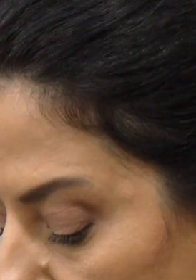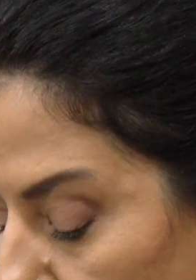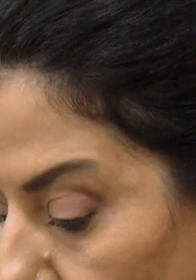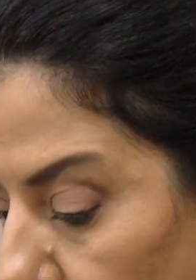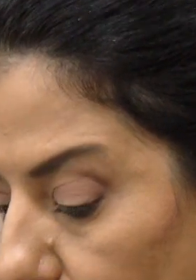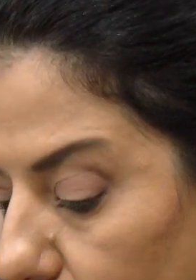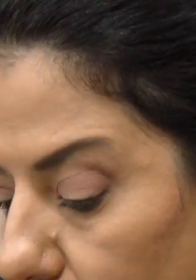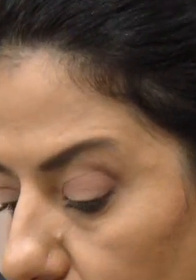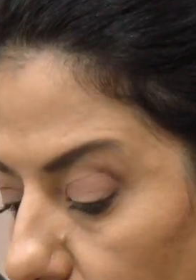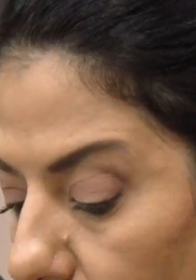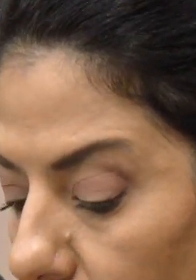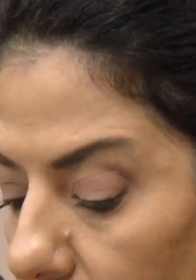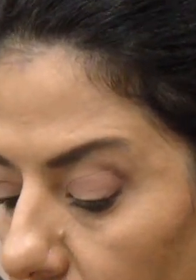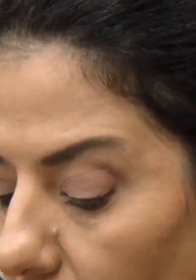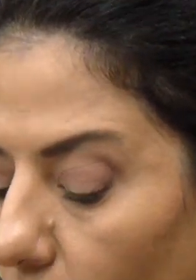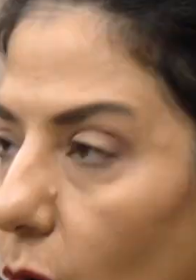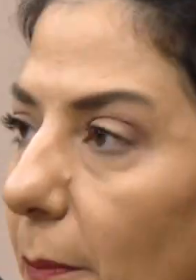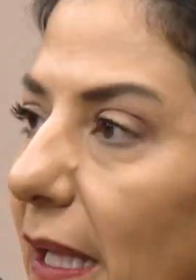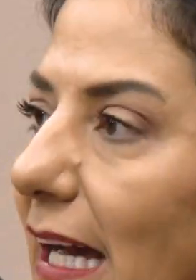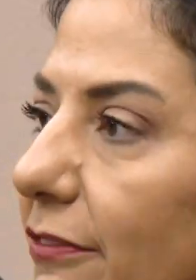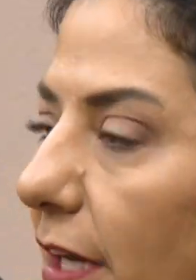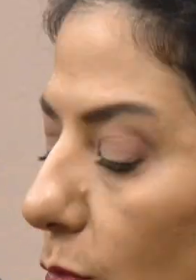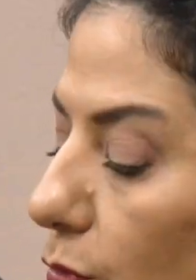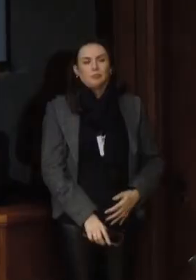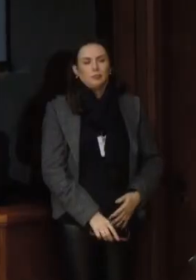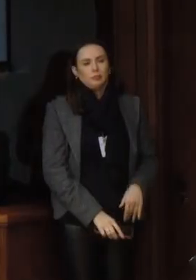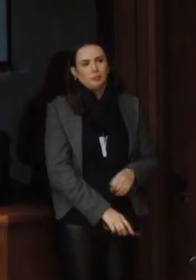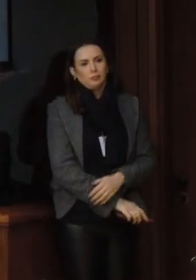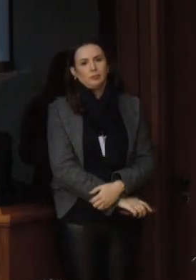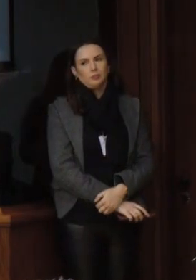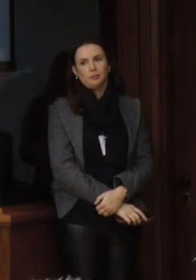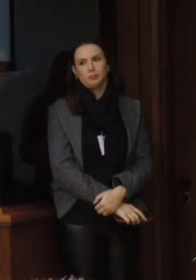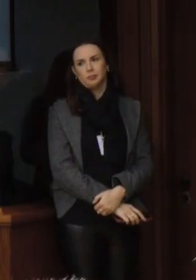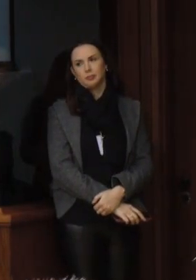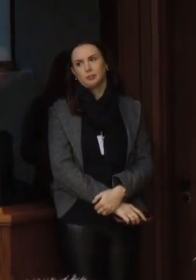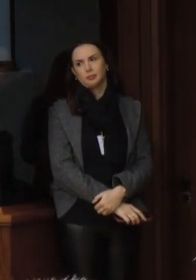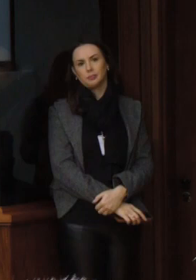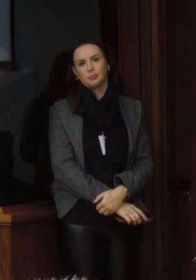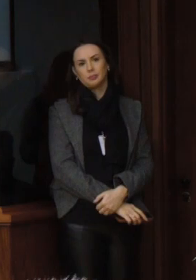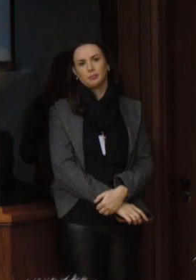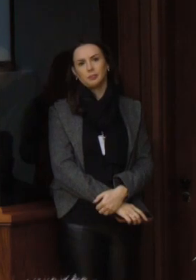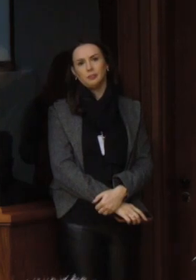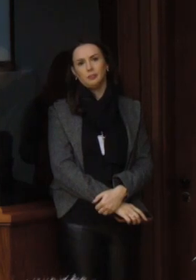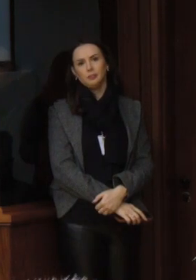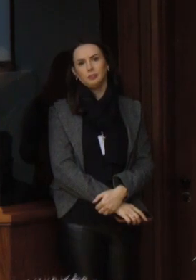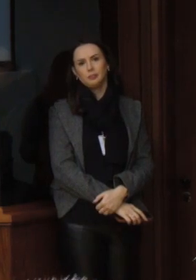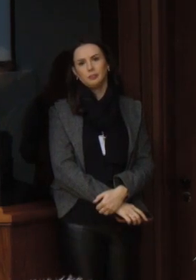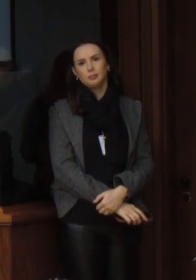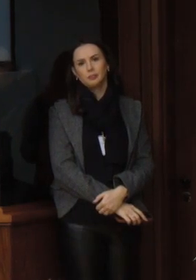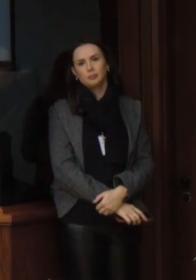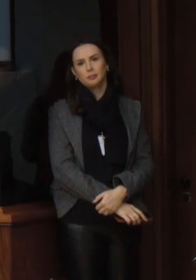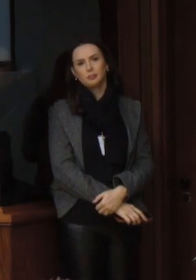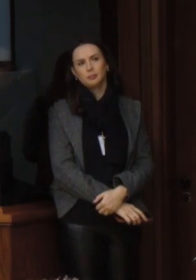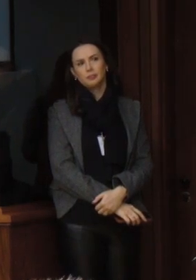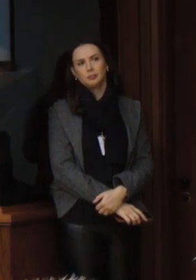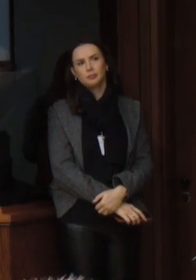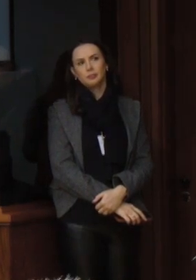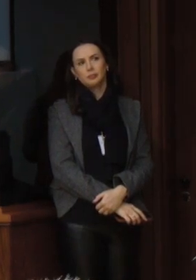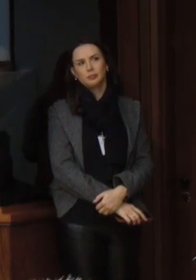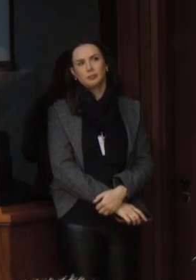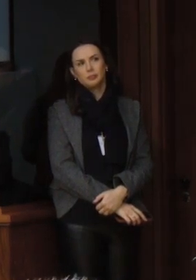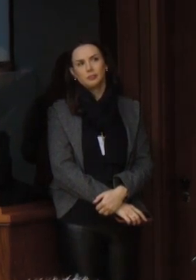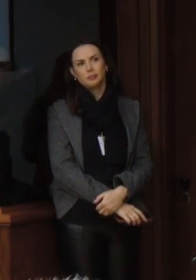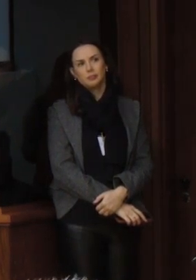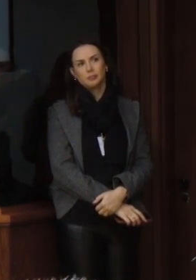os parlamentares aprovaram em regime de urgência a moção de apoio à extinção da dívida pública do Estado do Rio Grande do Sul